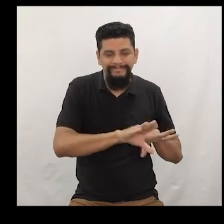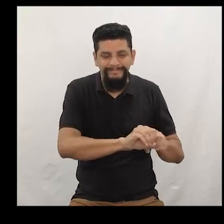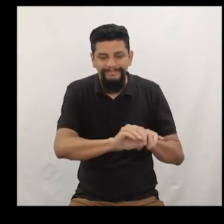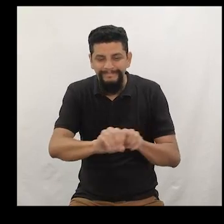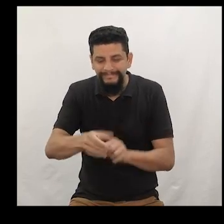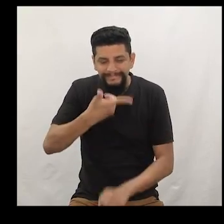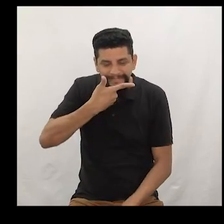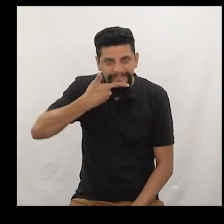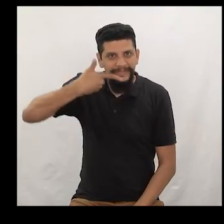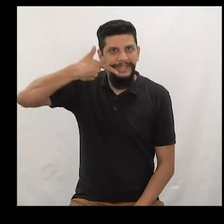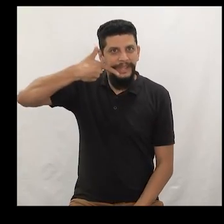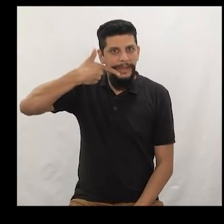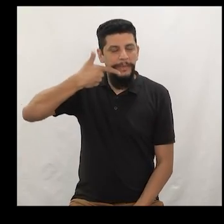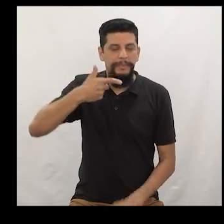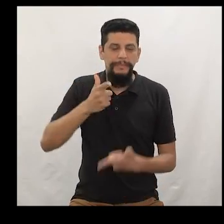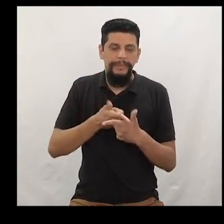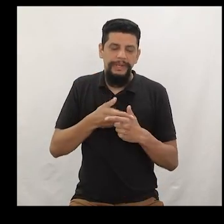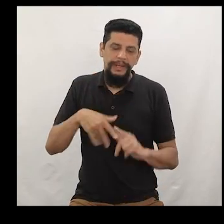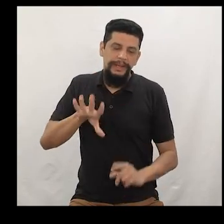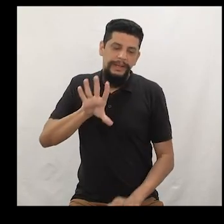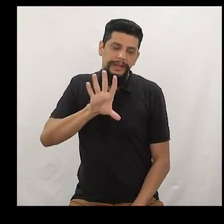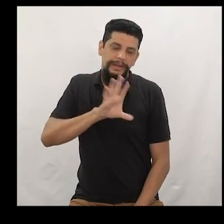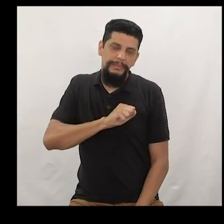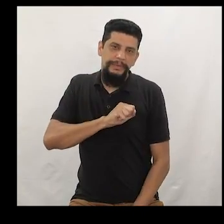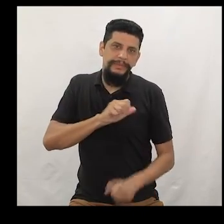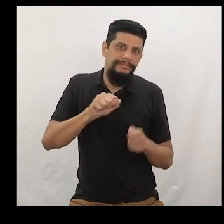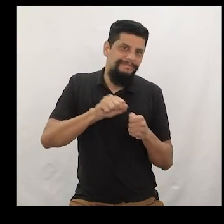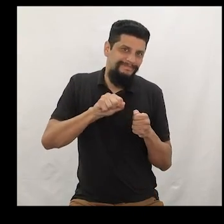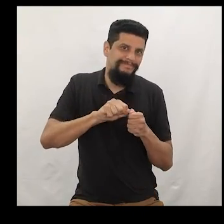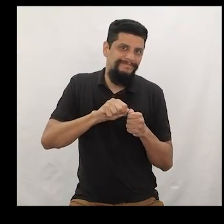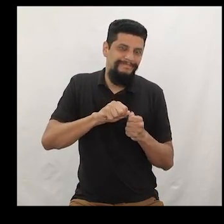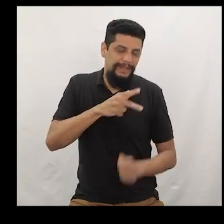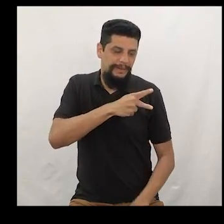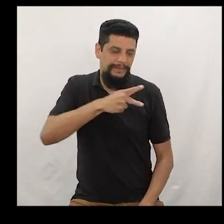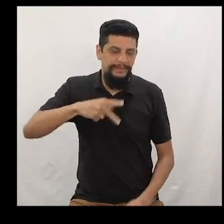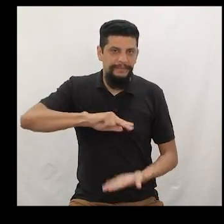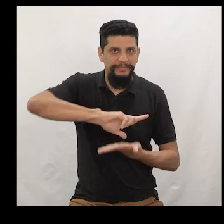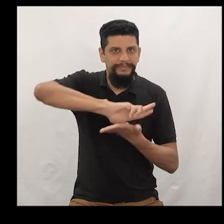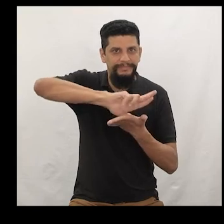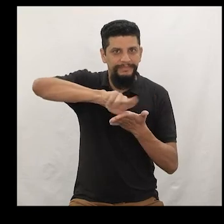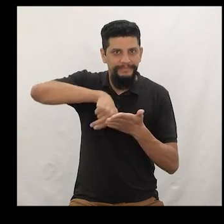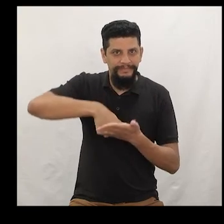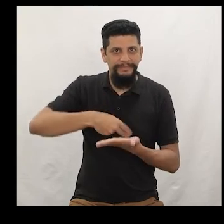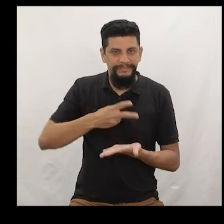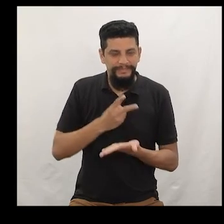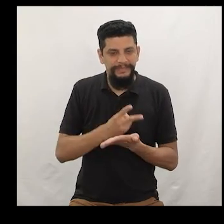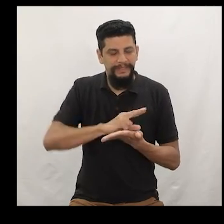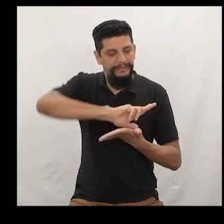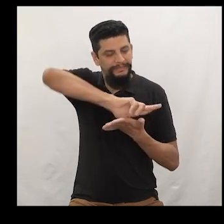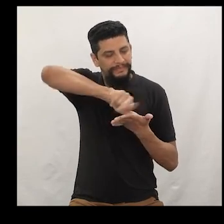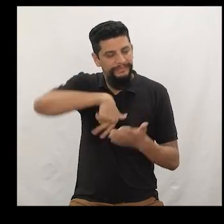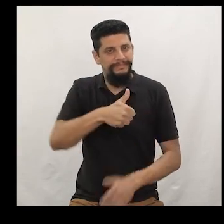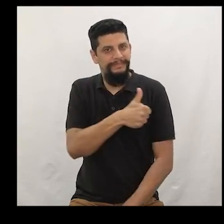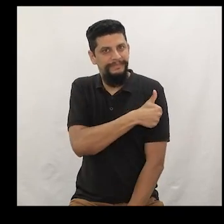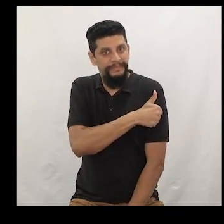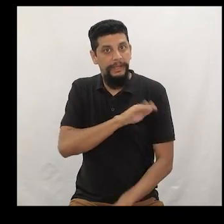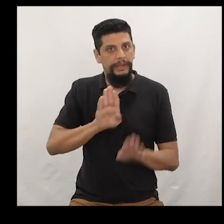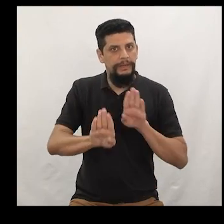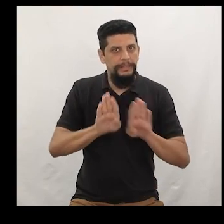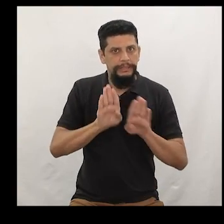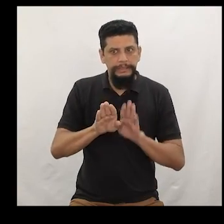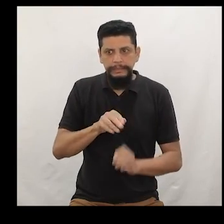assim, dó, sorrindo porque ama muito o que faz. Professores, tem milhões de